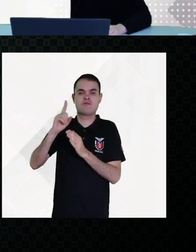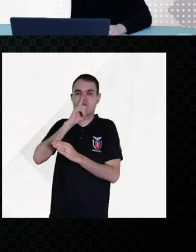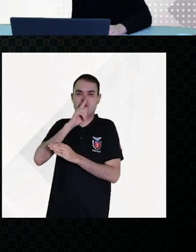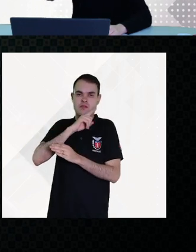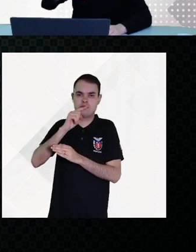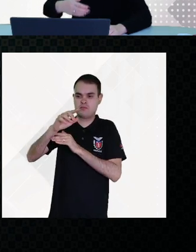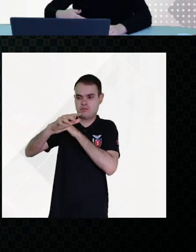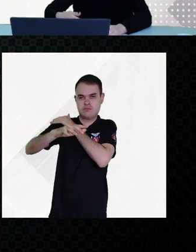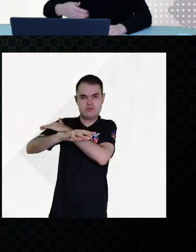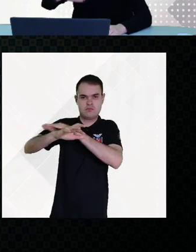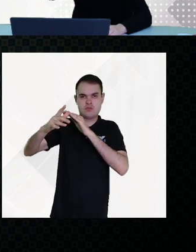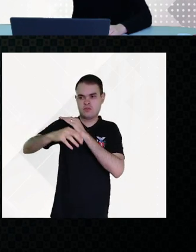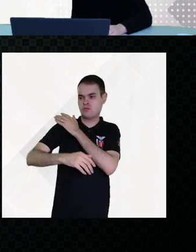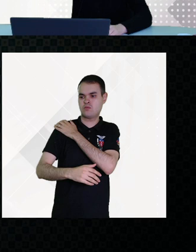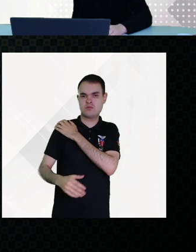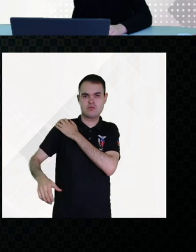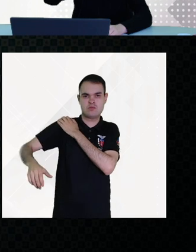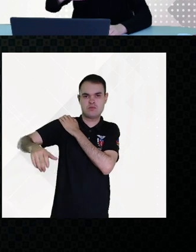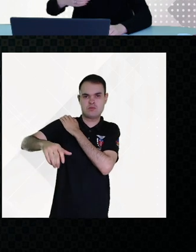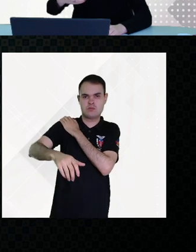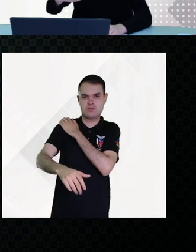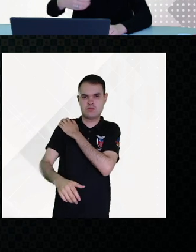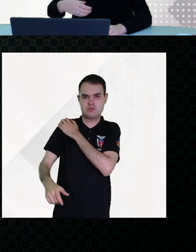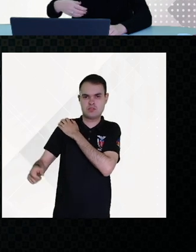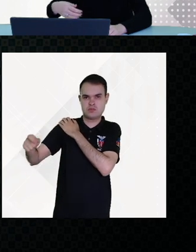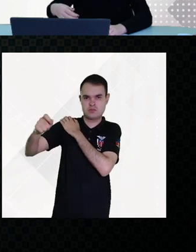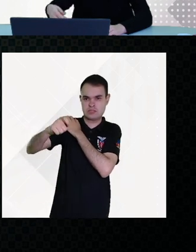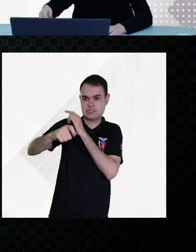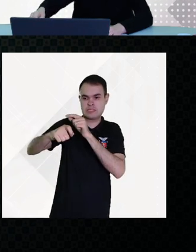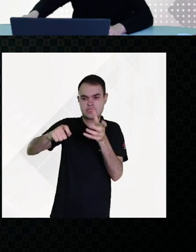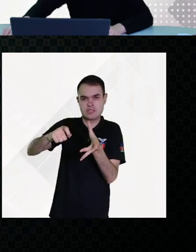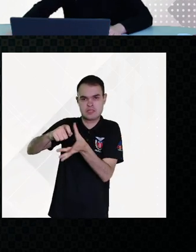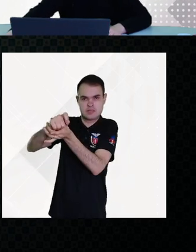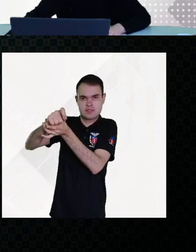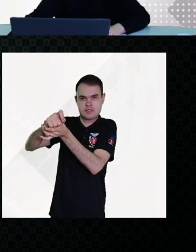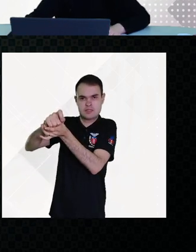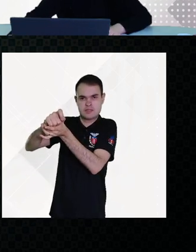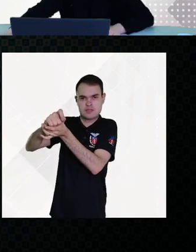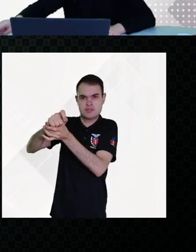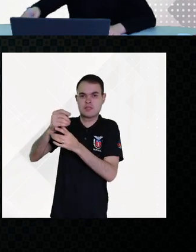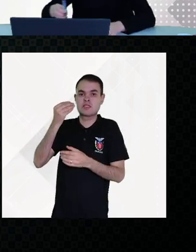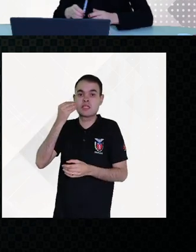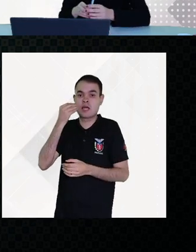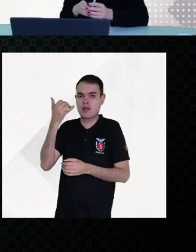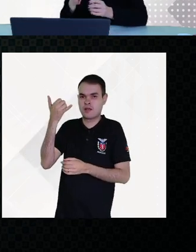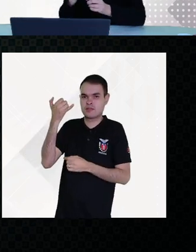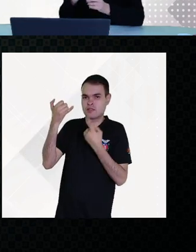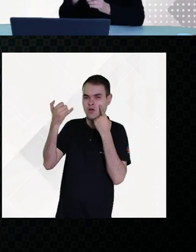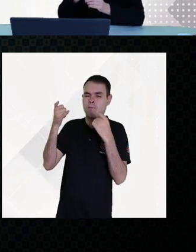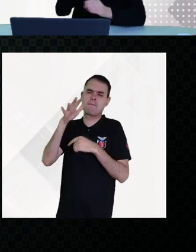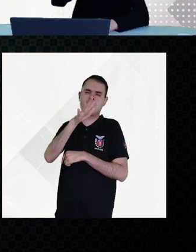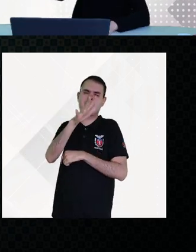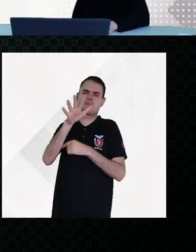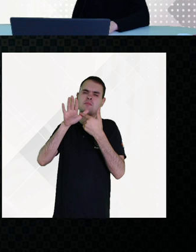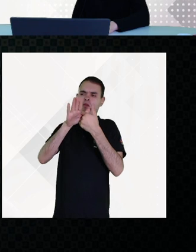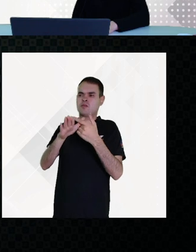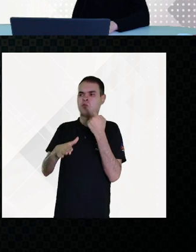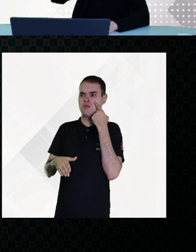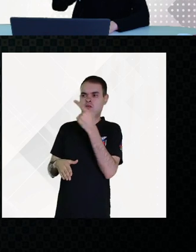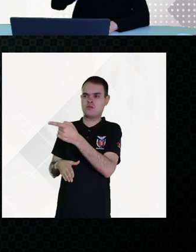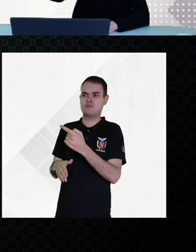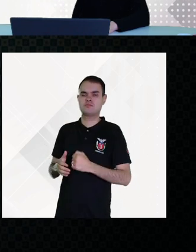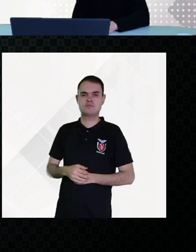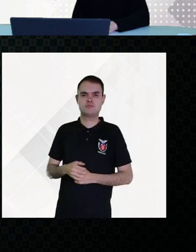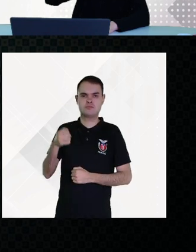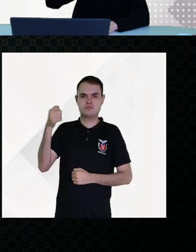com o movimento da elevação do ombro, ele possa, deixa eu até pegar uma caneta, embora a gente vá fazer melhor, uma ponteira, por